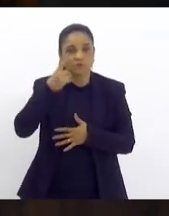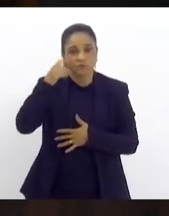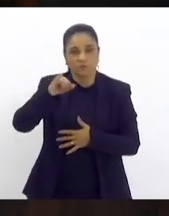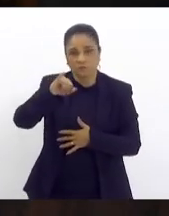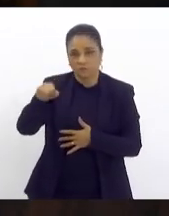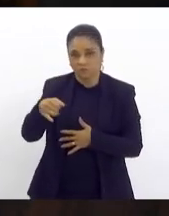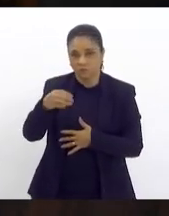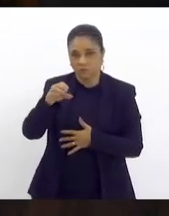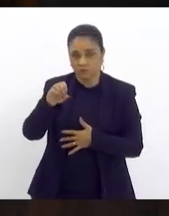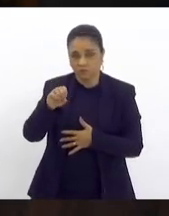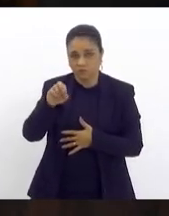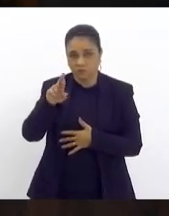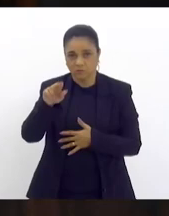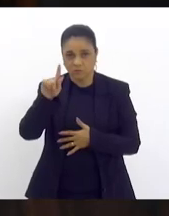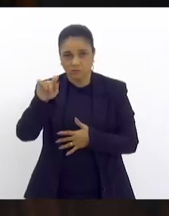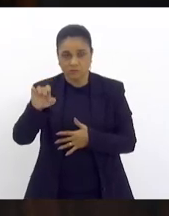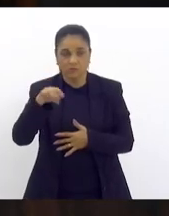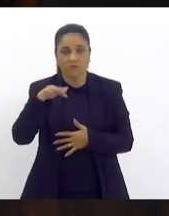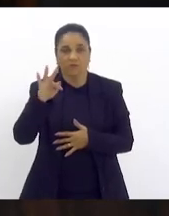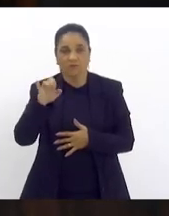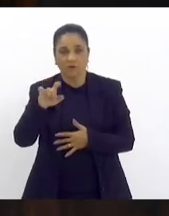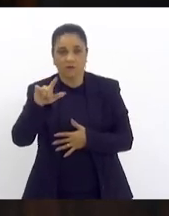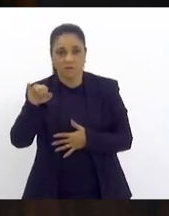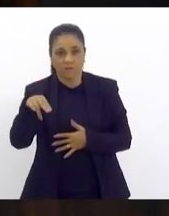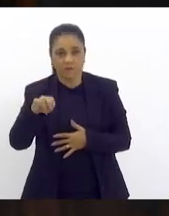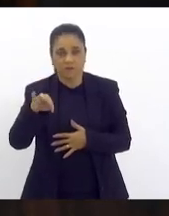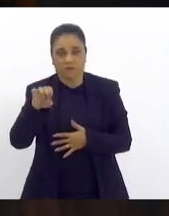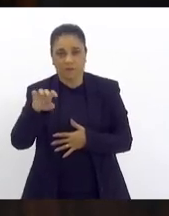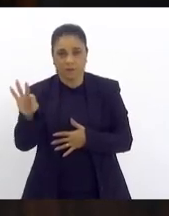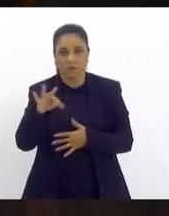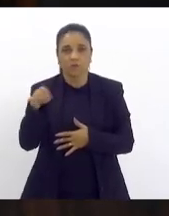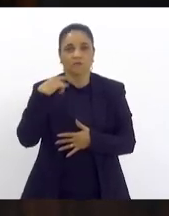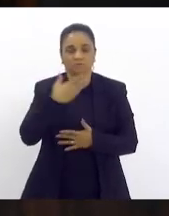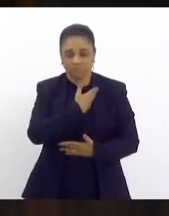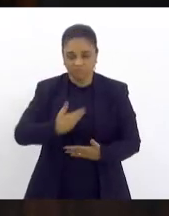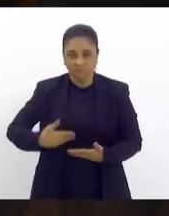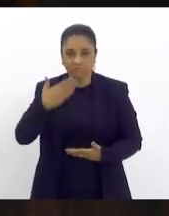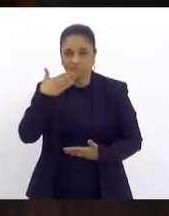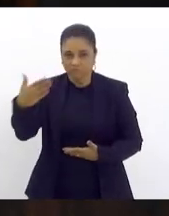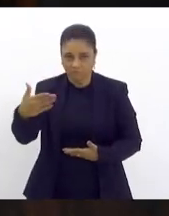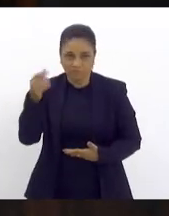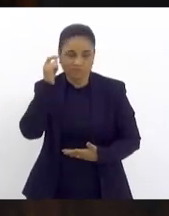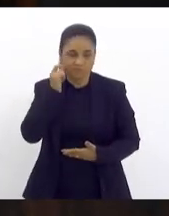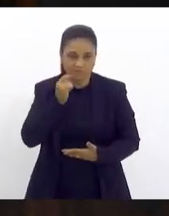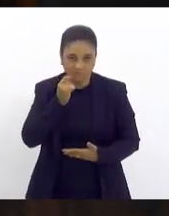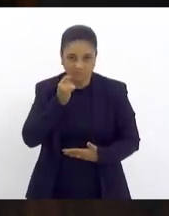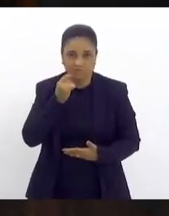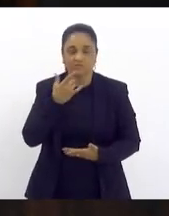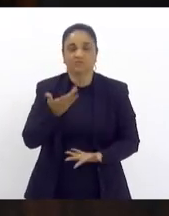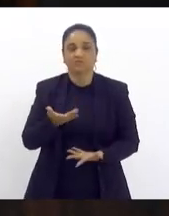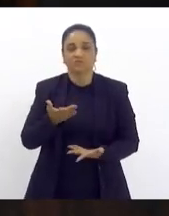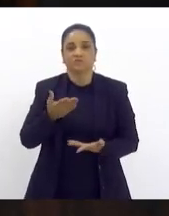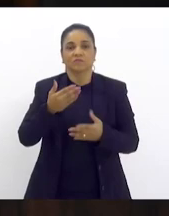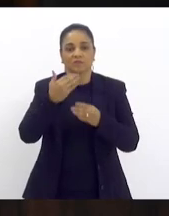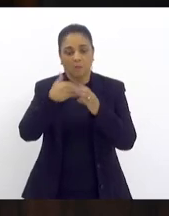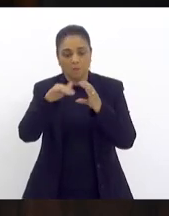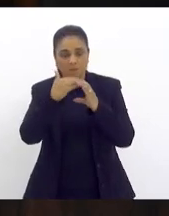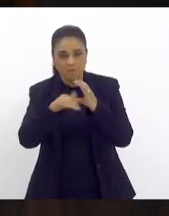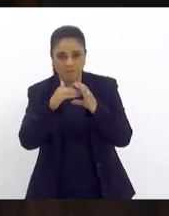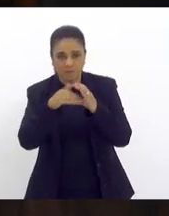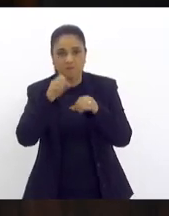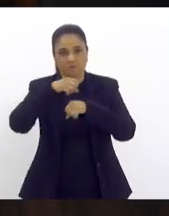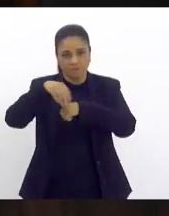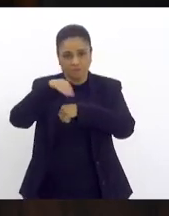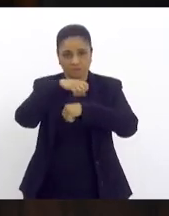Jorge Felipe Neto que solicita cimentício senhor governador do Estado do Rio de Janeiro Cláudio Castro envio de mensagem